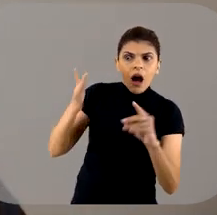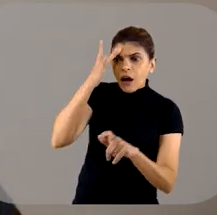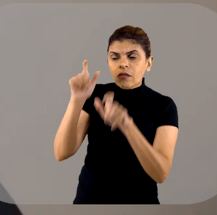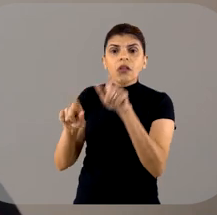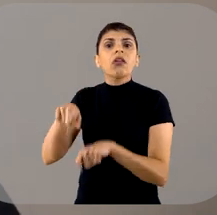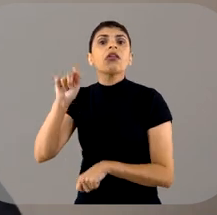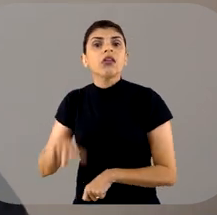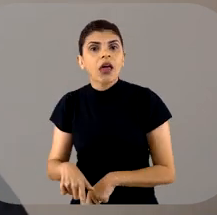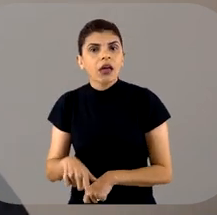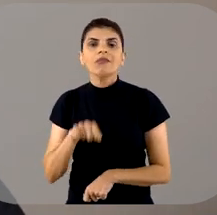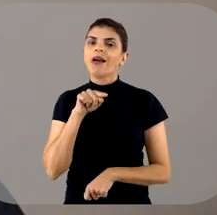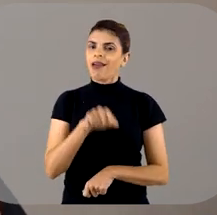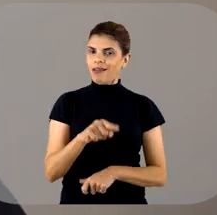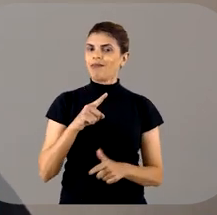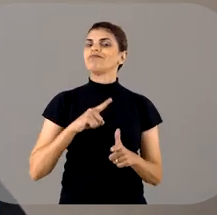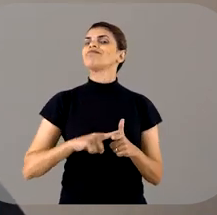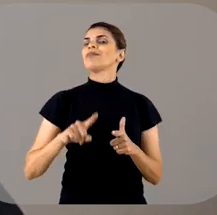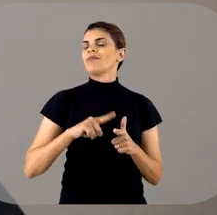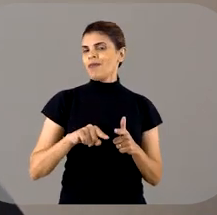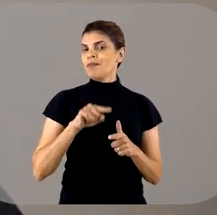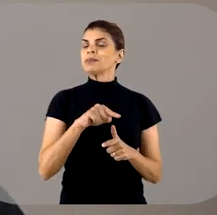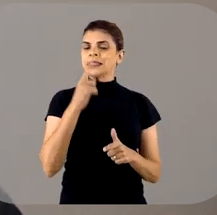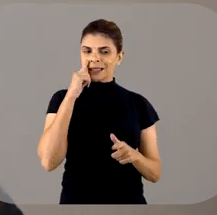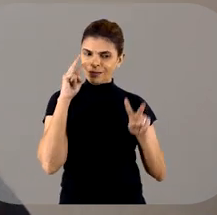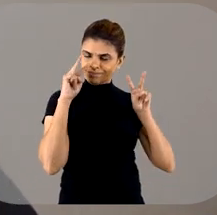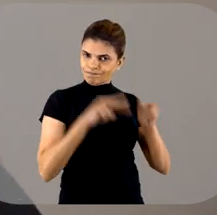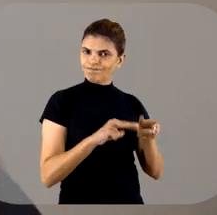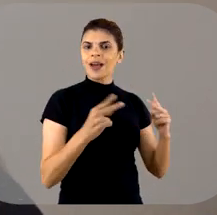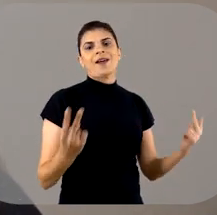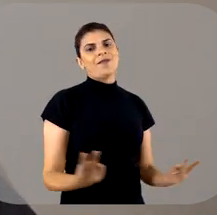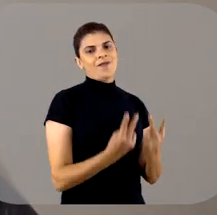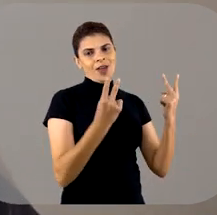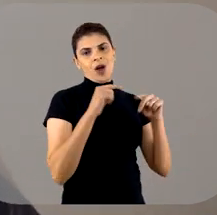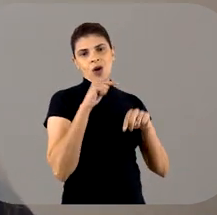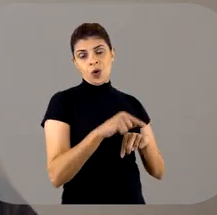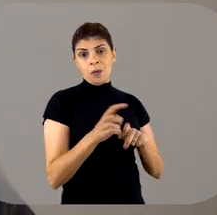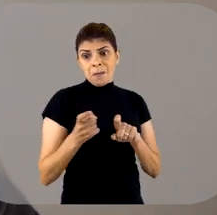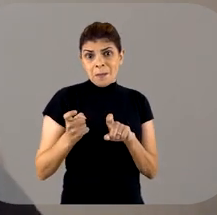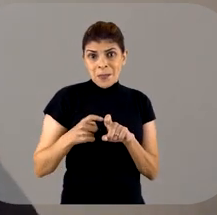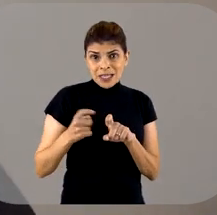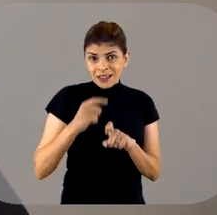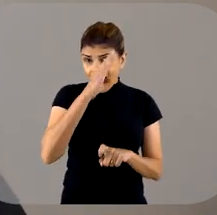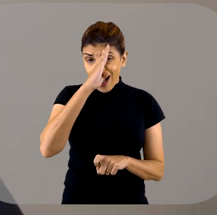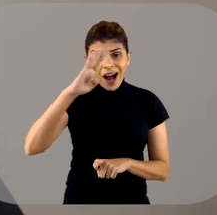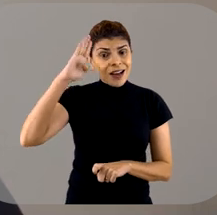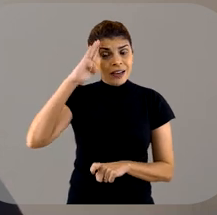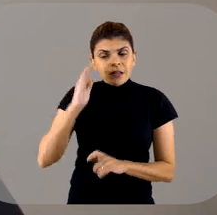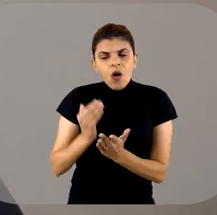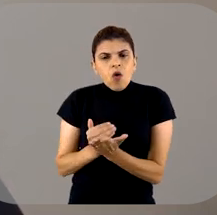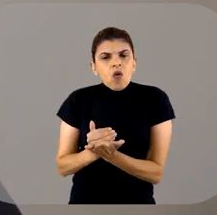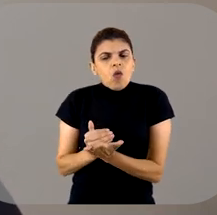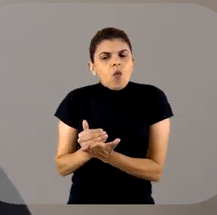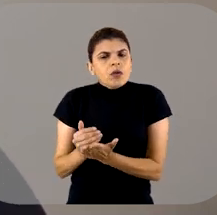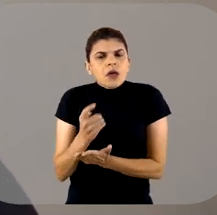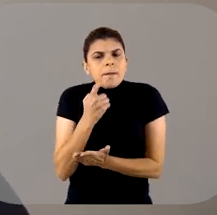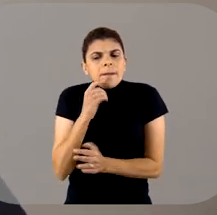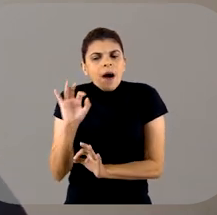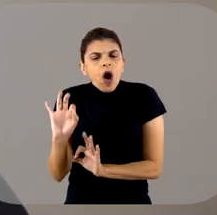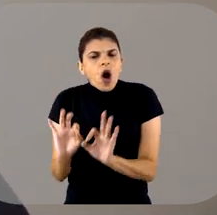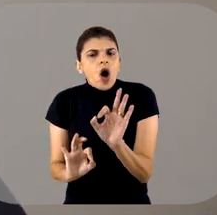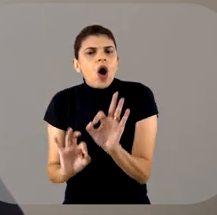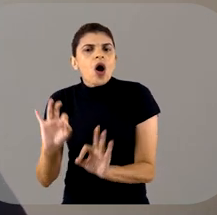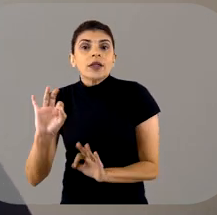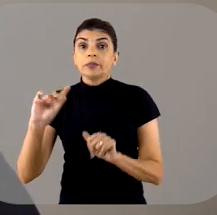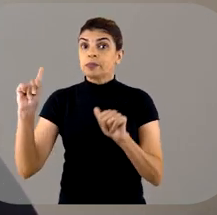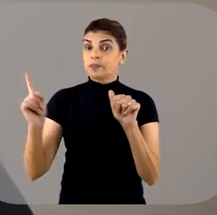pessoas? Essa é uma questão relevante porque nesse período, a medicina acadêmica estava se